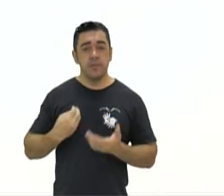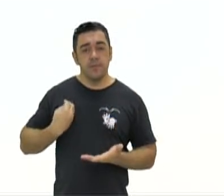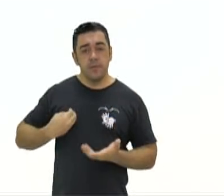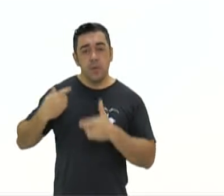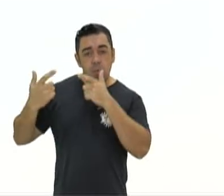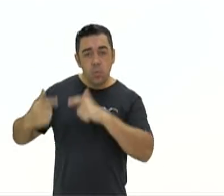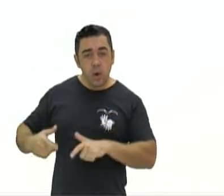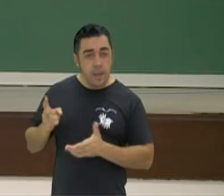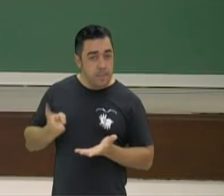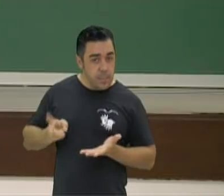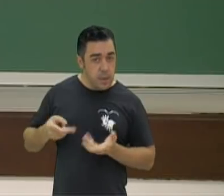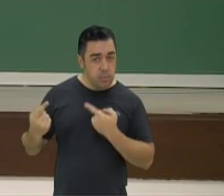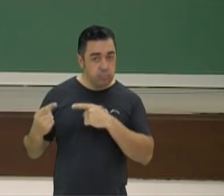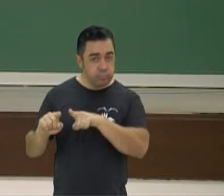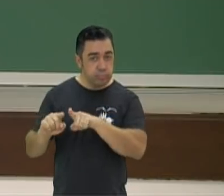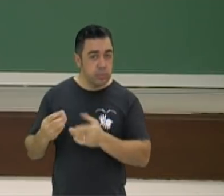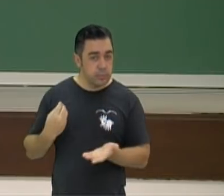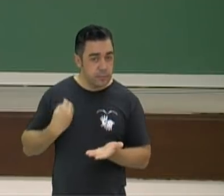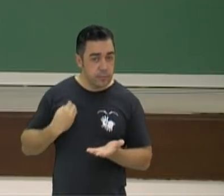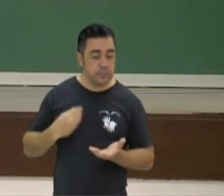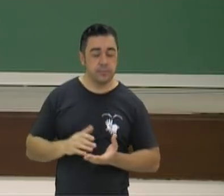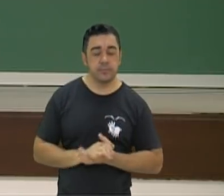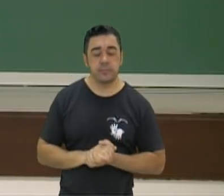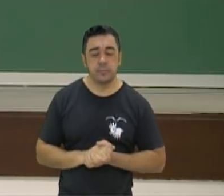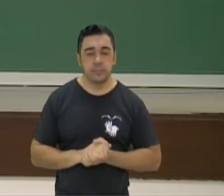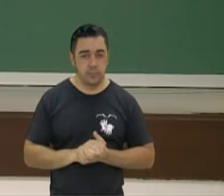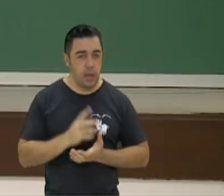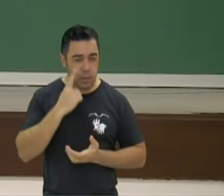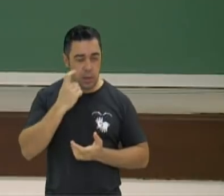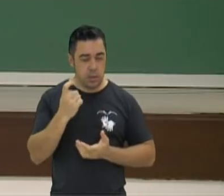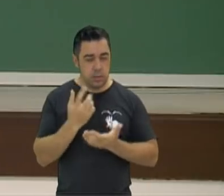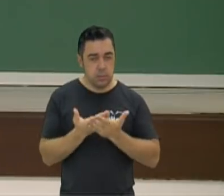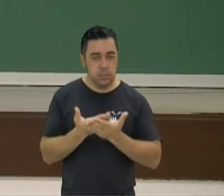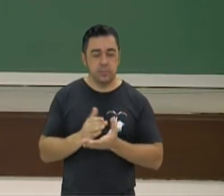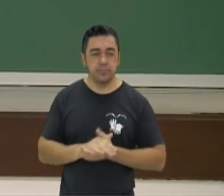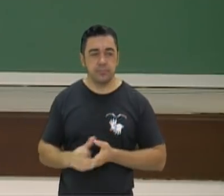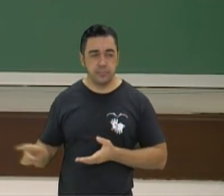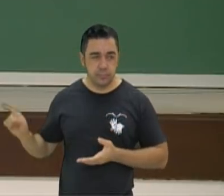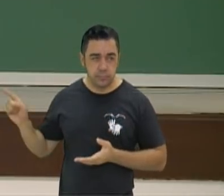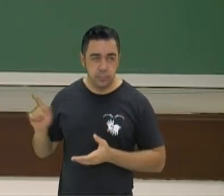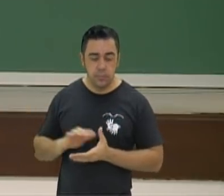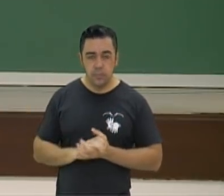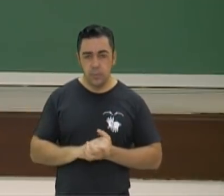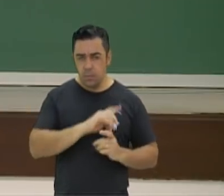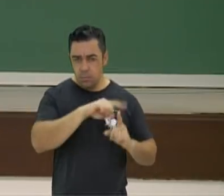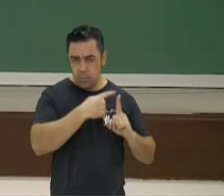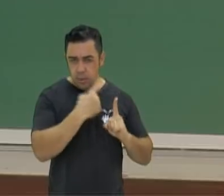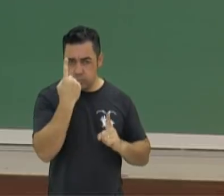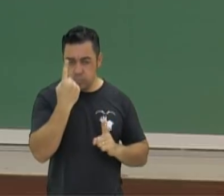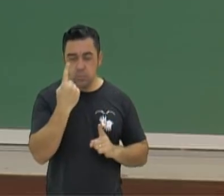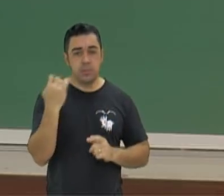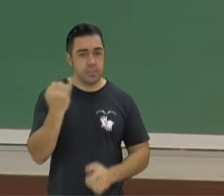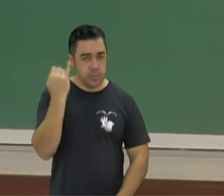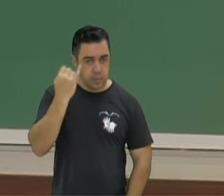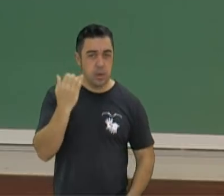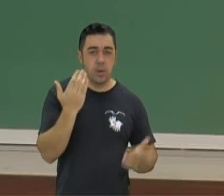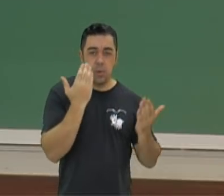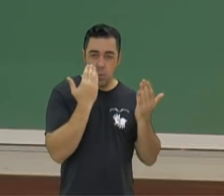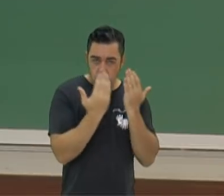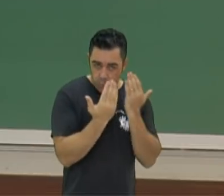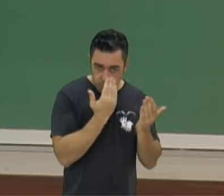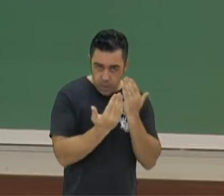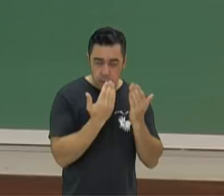essa característica em comum. Legal, né? Bem interessante estudar isso aqui. Mais uma coisa importante agora. Então, a gente comparou até